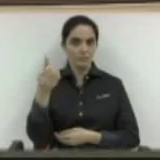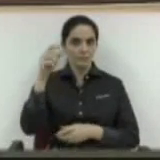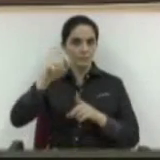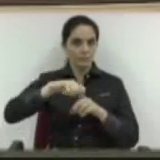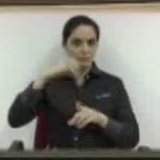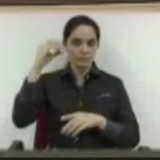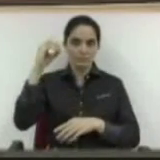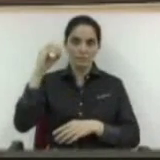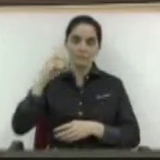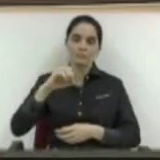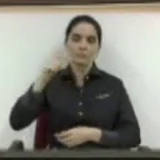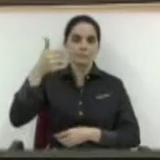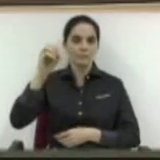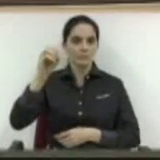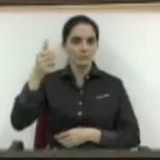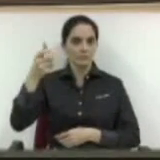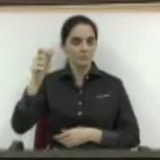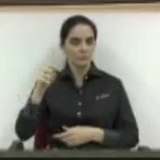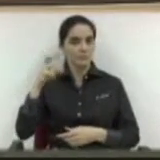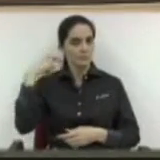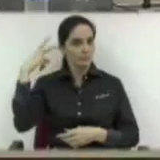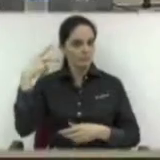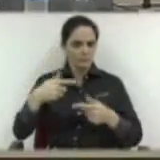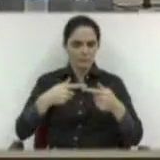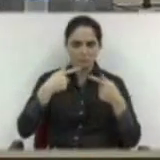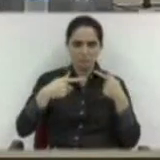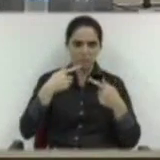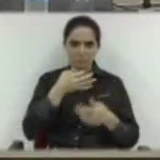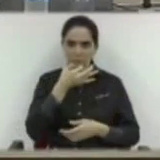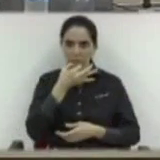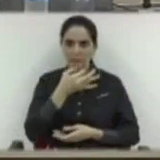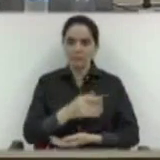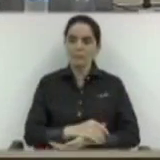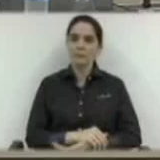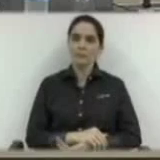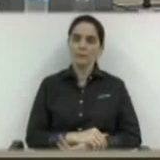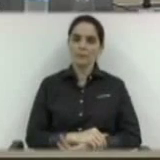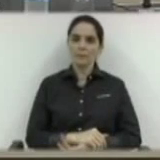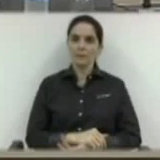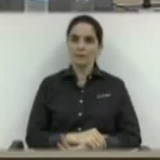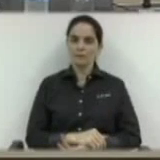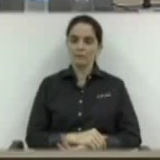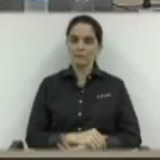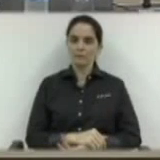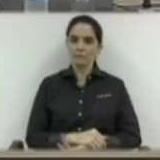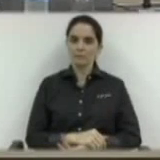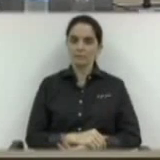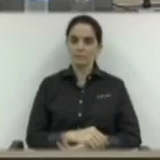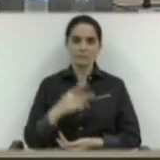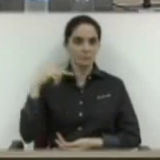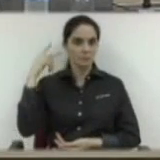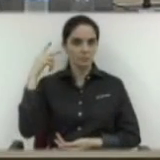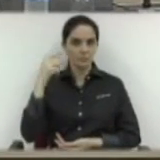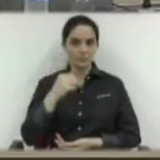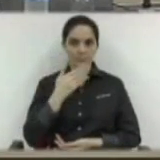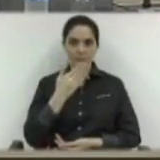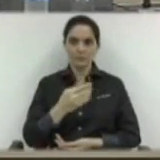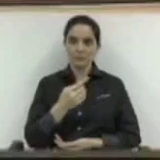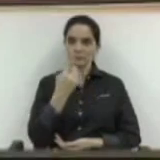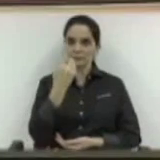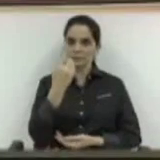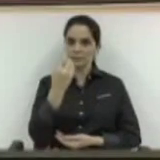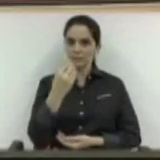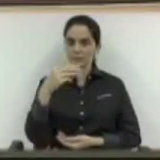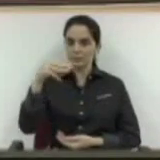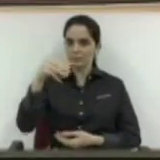26/10/2015. Algum vereador deseja discutir? Questão de ordem, senhor presidente. Uma questão de ordem do nobre vereador Wilson. Um minuto de suspensão. A